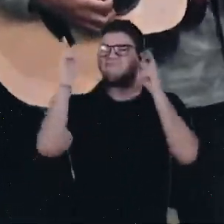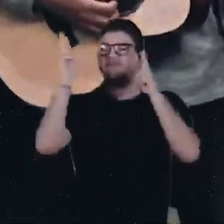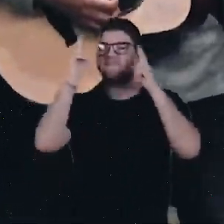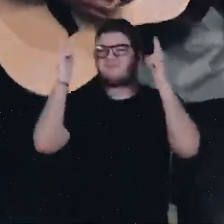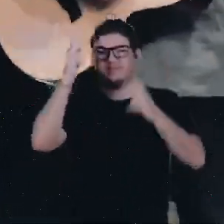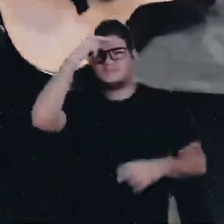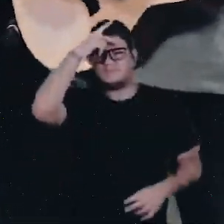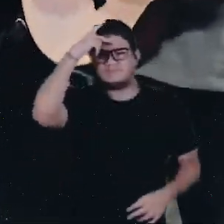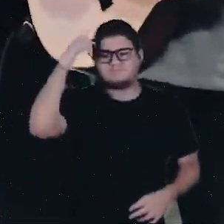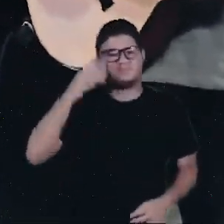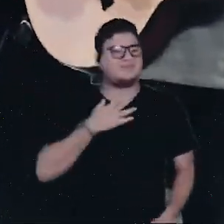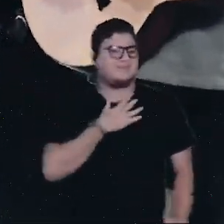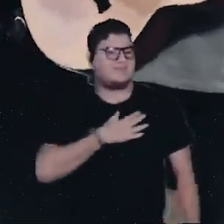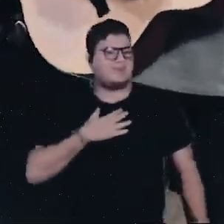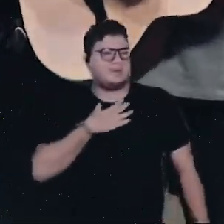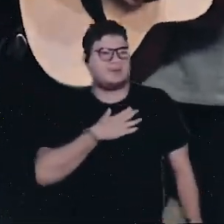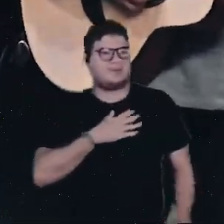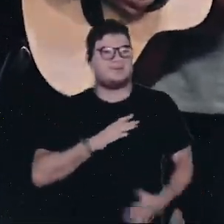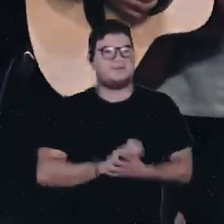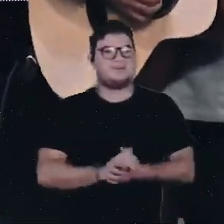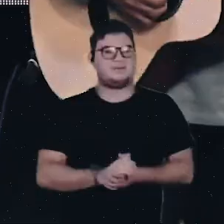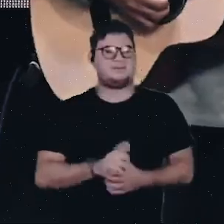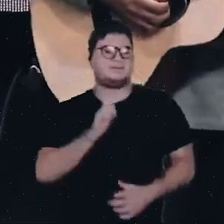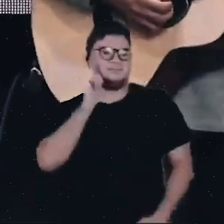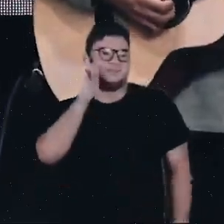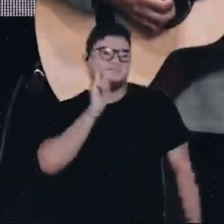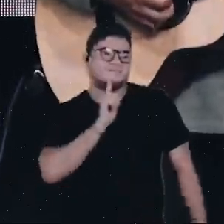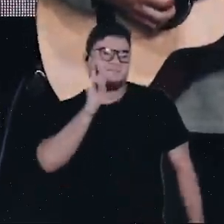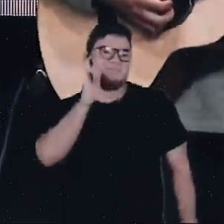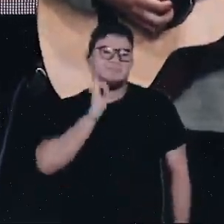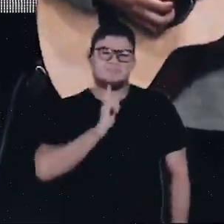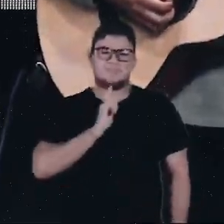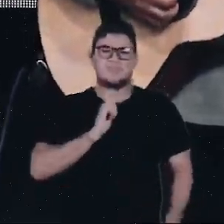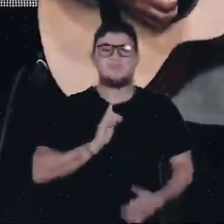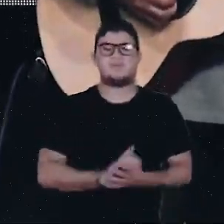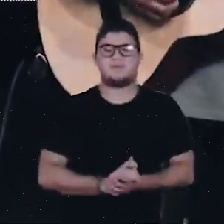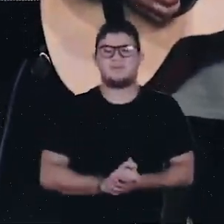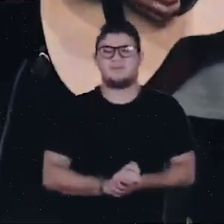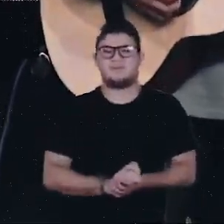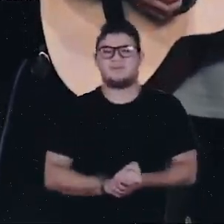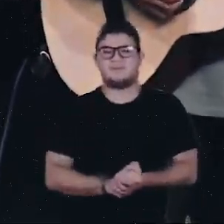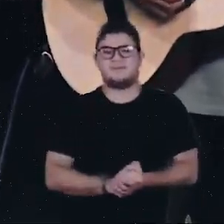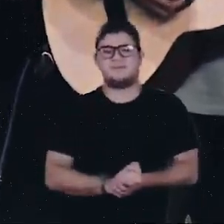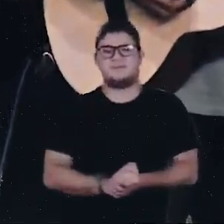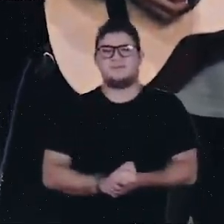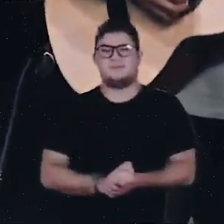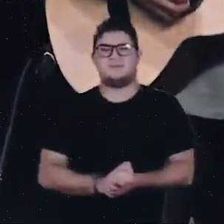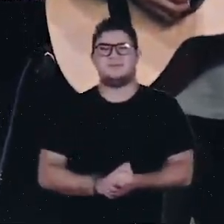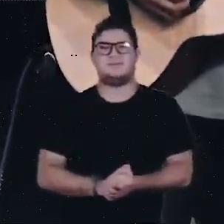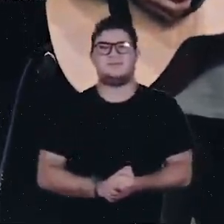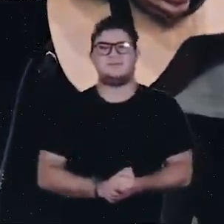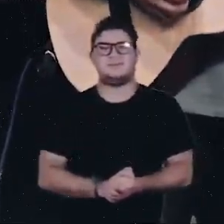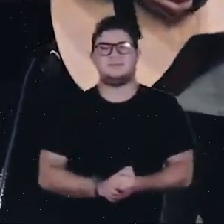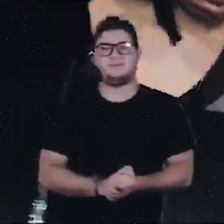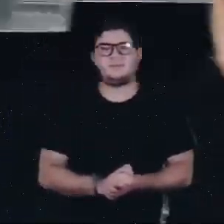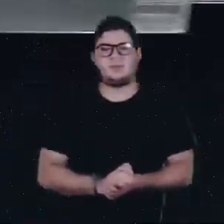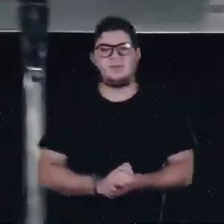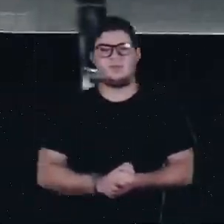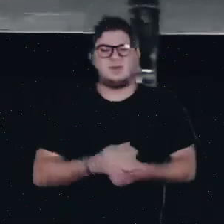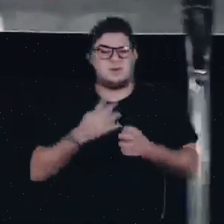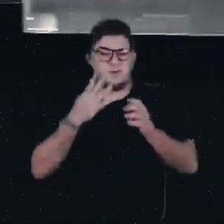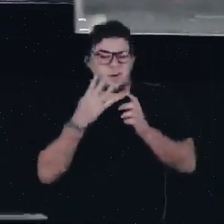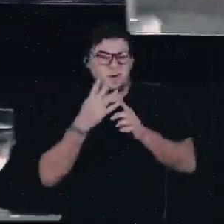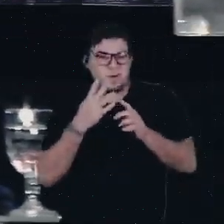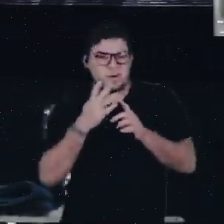Valorize as pessoas. Eu gosto do povo americano, porque o povo americano, ele é assim. O cara ficou em último lugar.